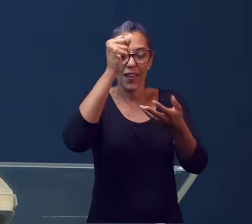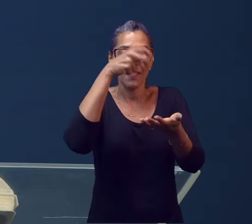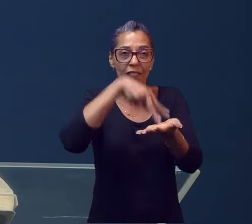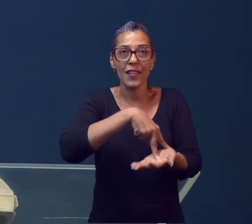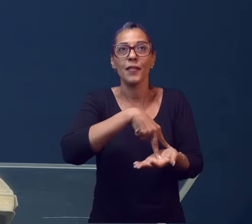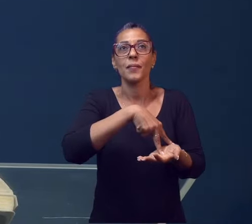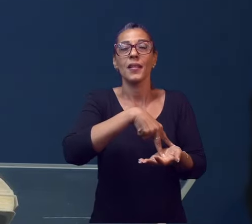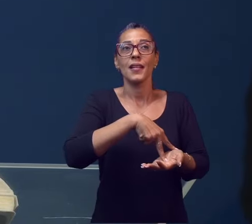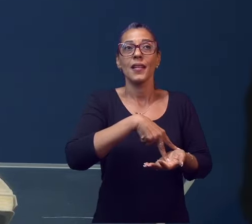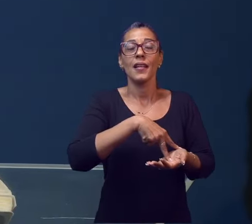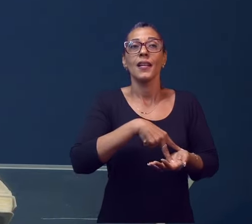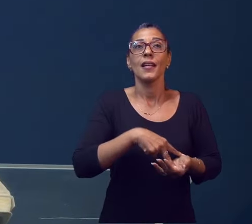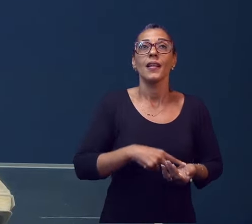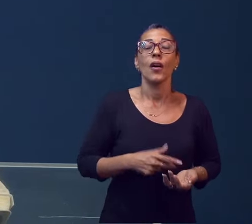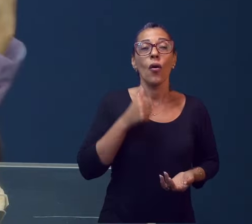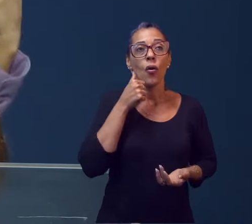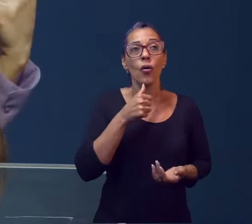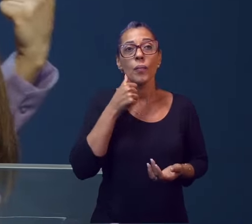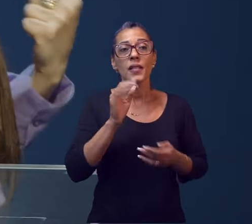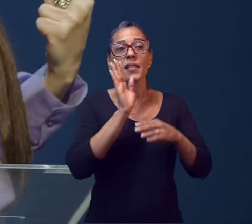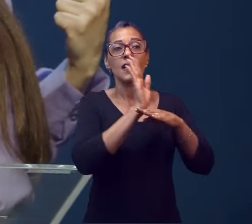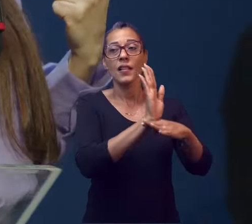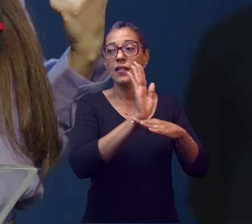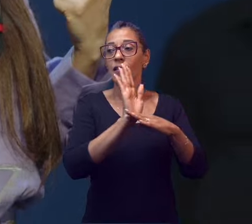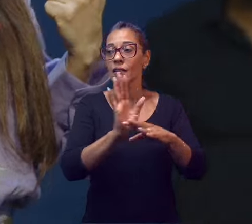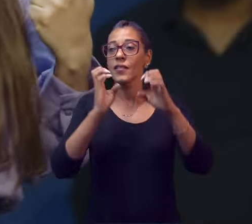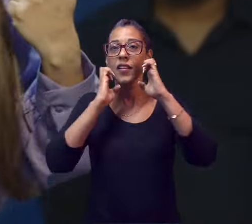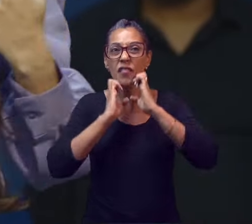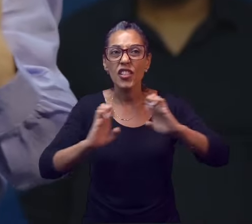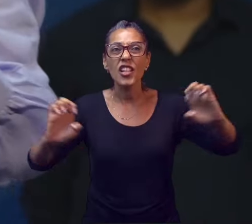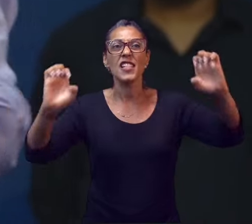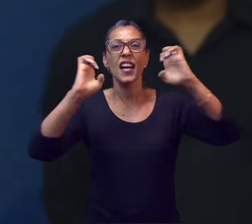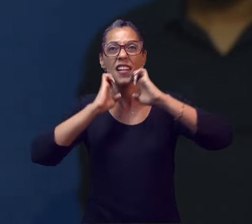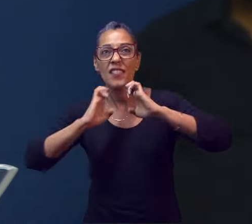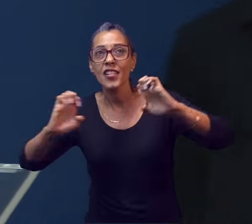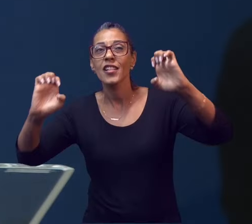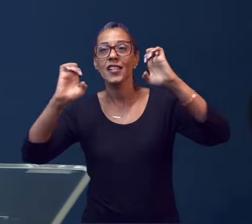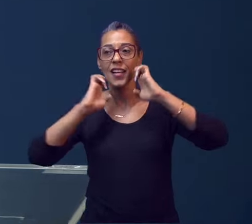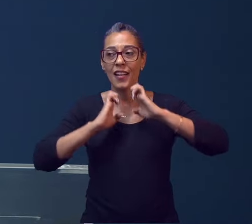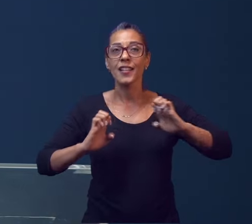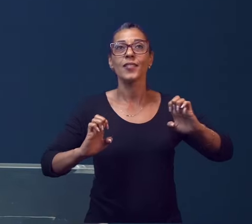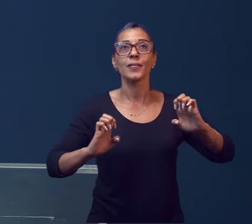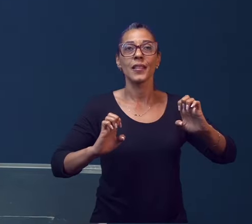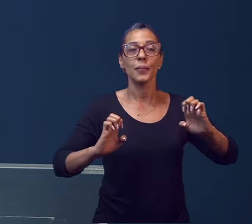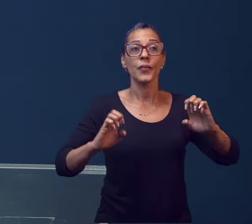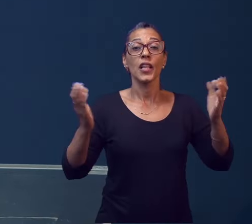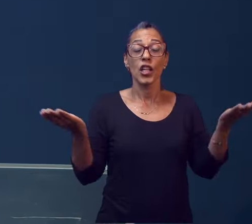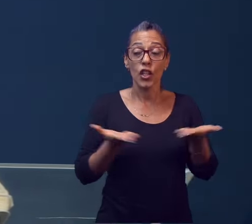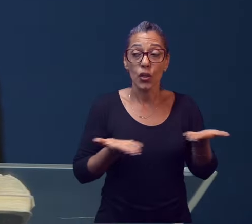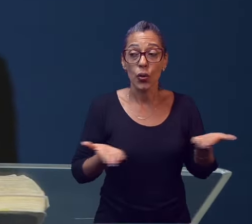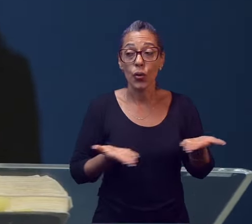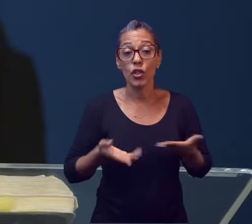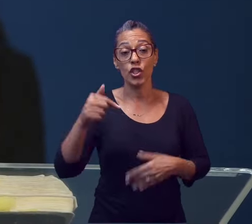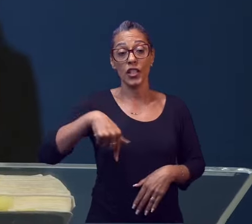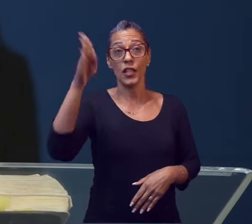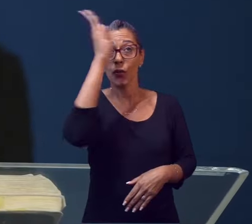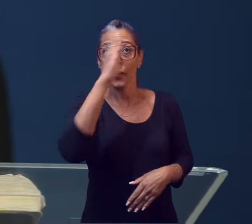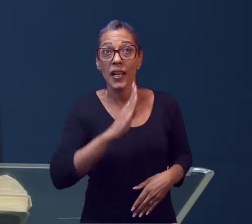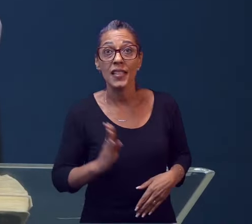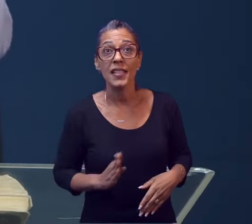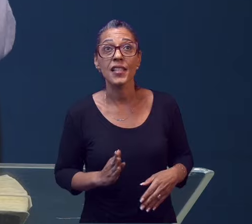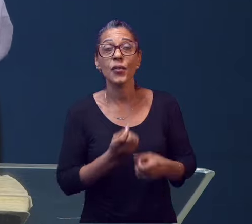E hoje nós temos esse privilégio de estarmos num país livre onde nós